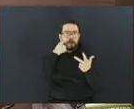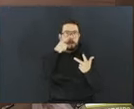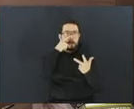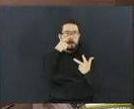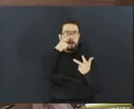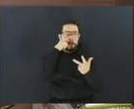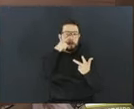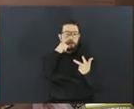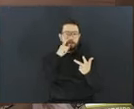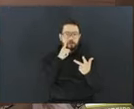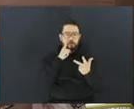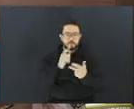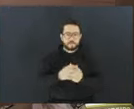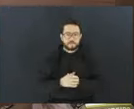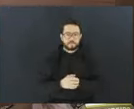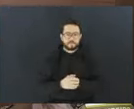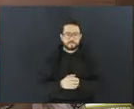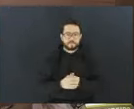1 minuto e 30.